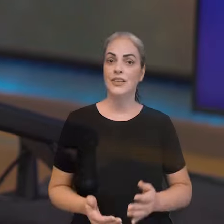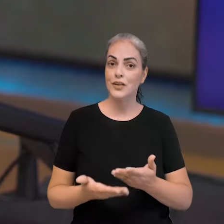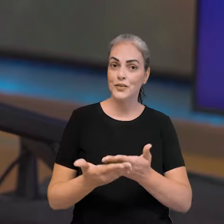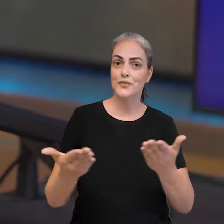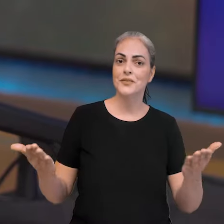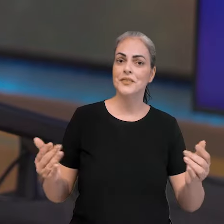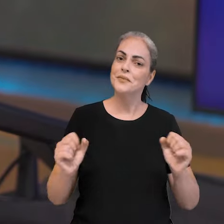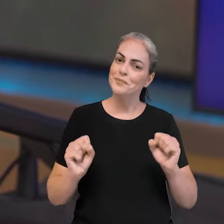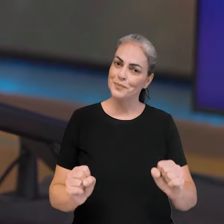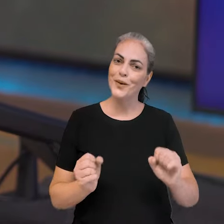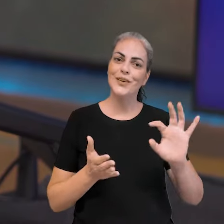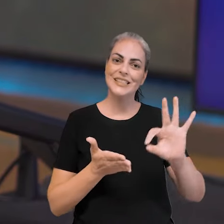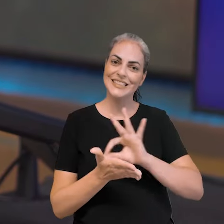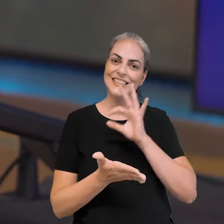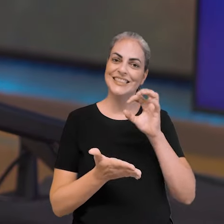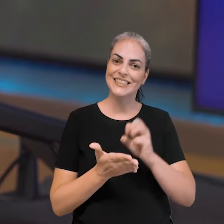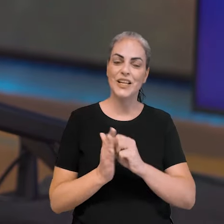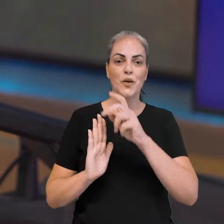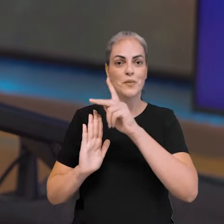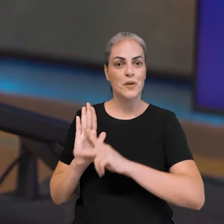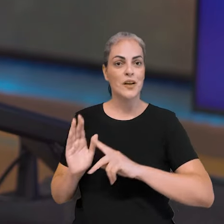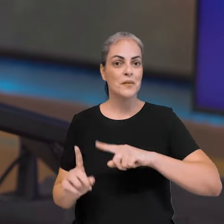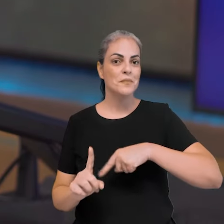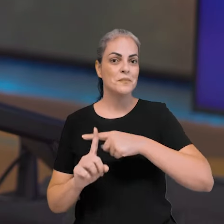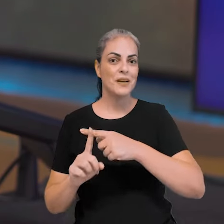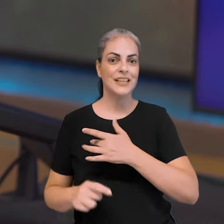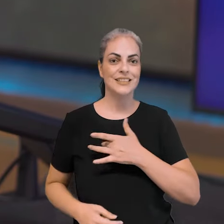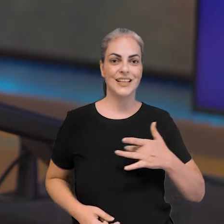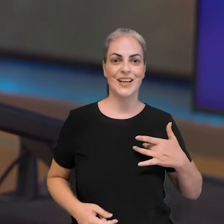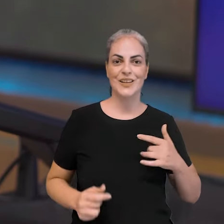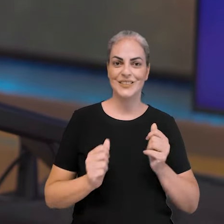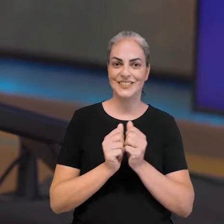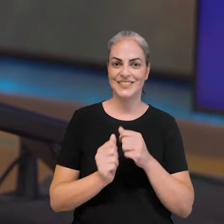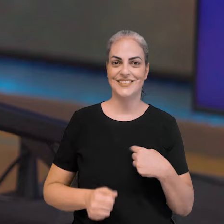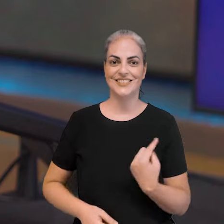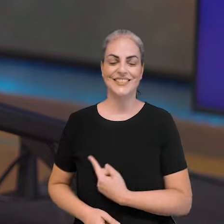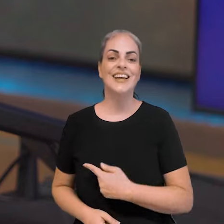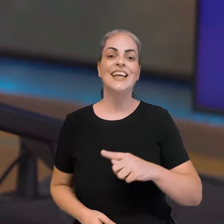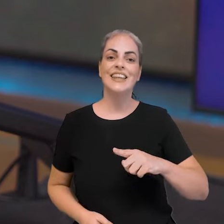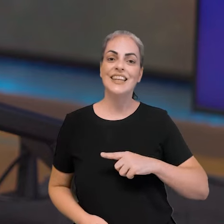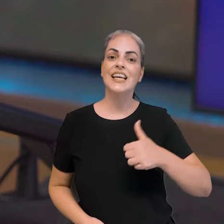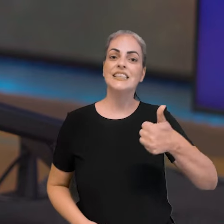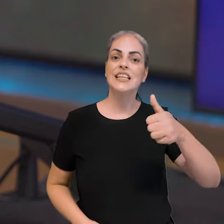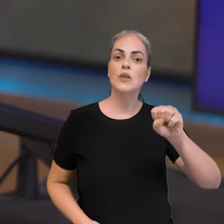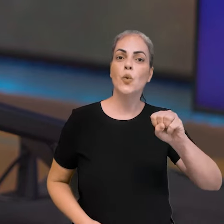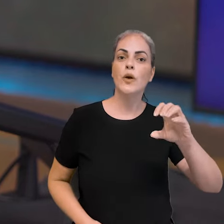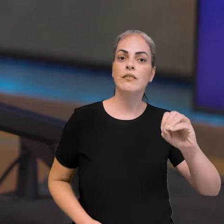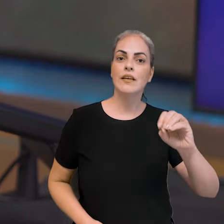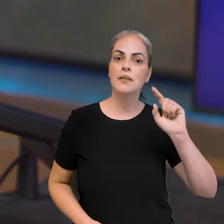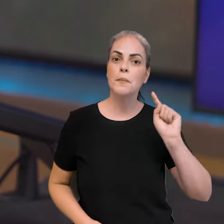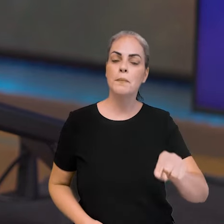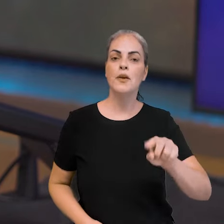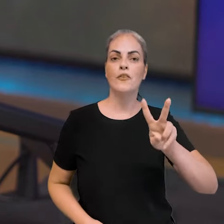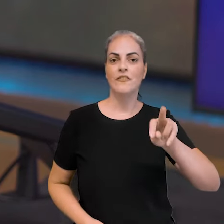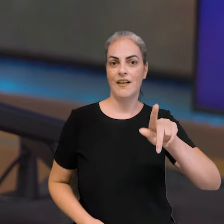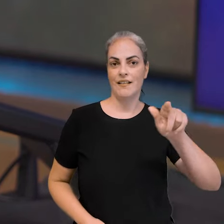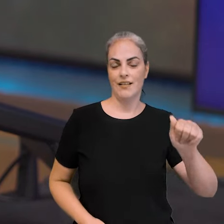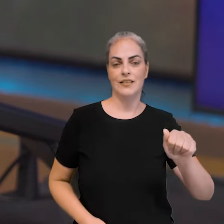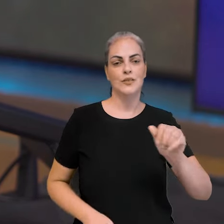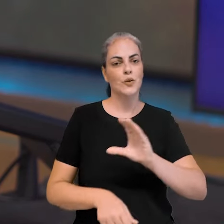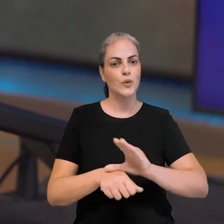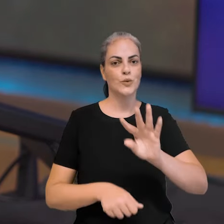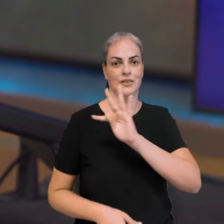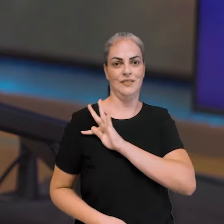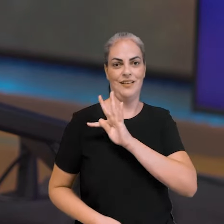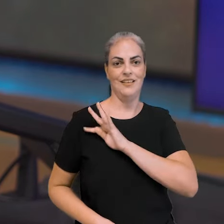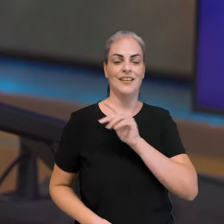E você já pode fazer a sua inscrição no programa Mais Saúde com a Gente. São 180 mil vagas para os cursos técnicos em agente